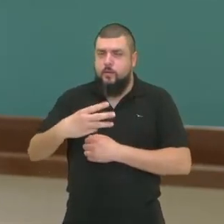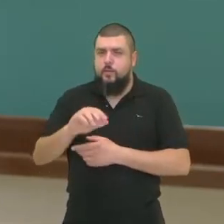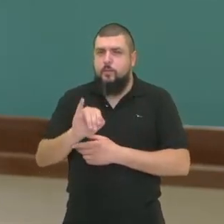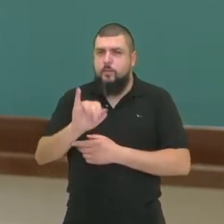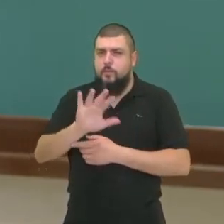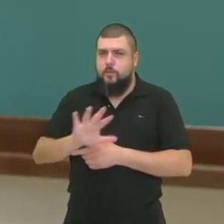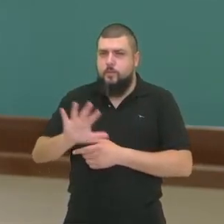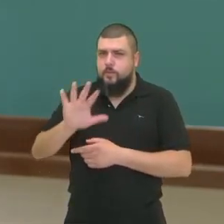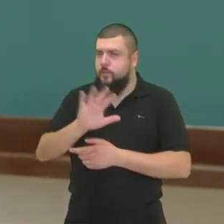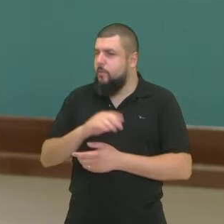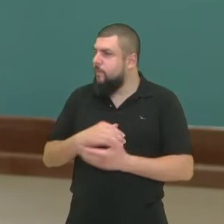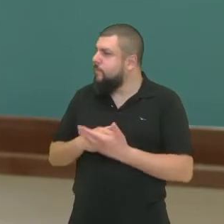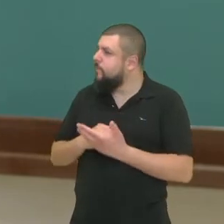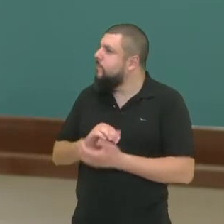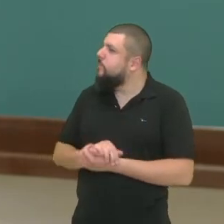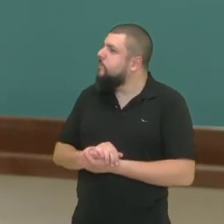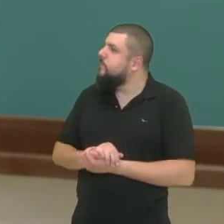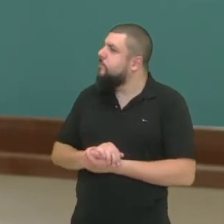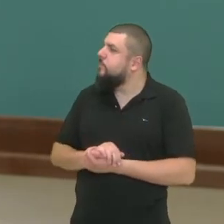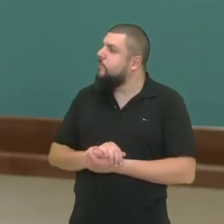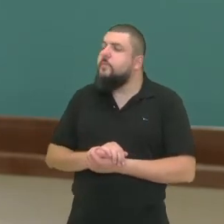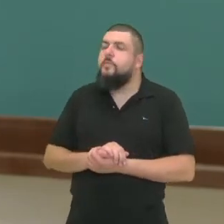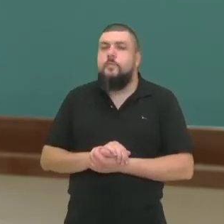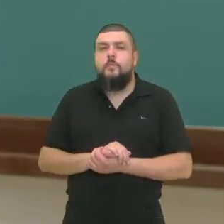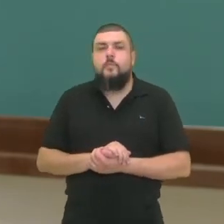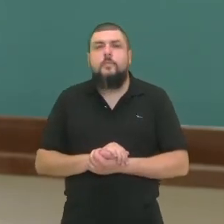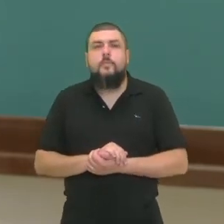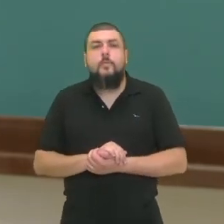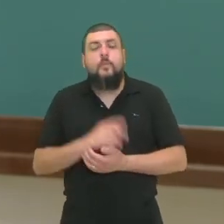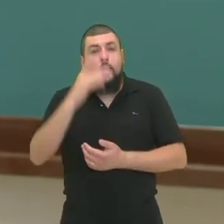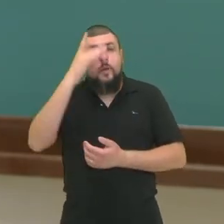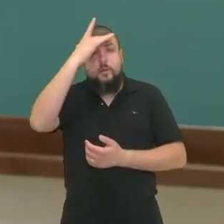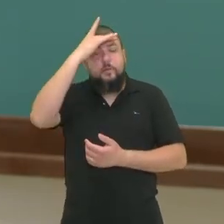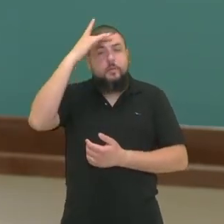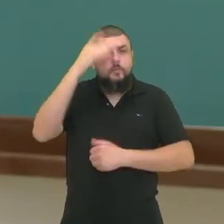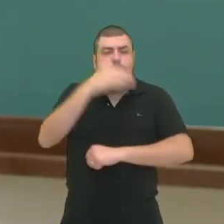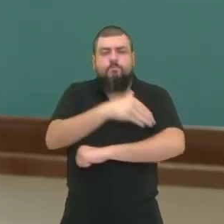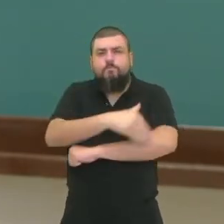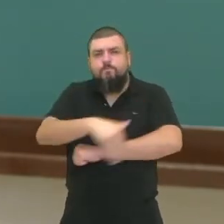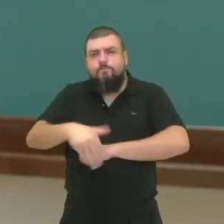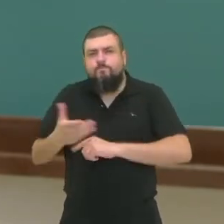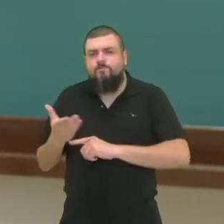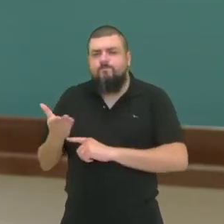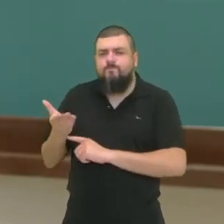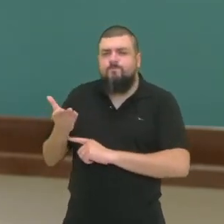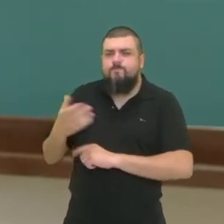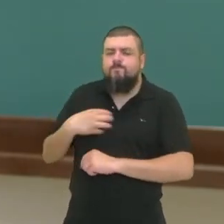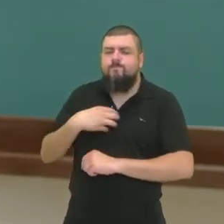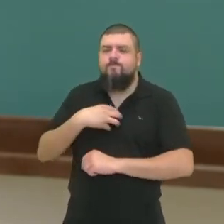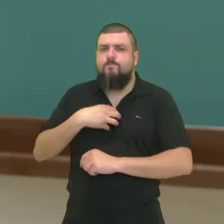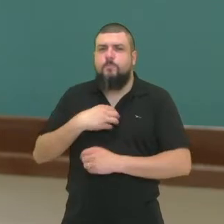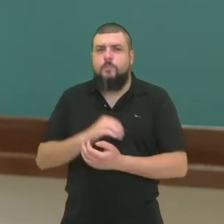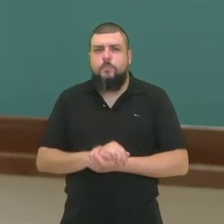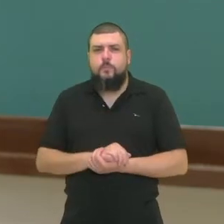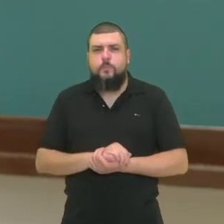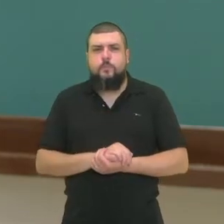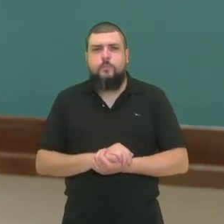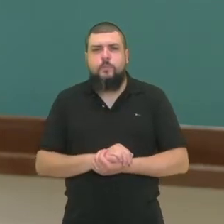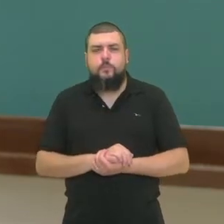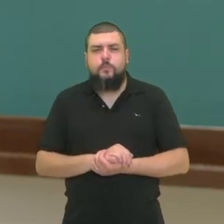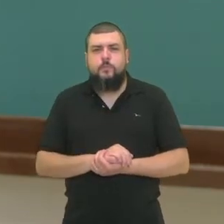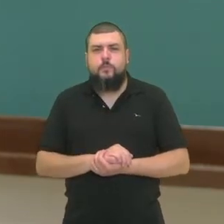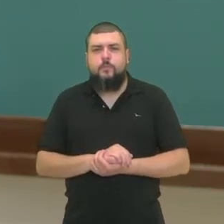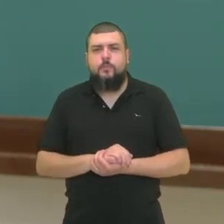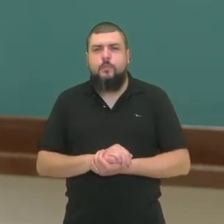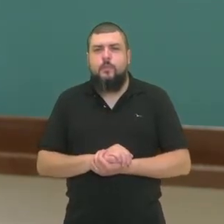ali, né, bem forte das pessoas nessa situação. Então, esse editorial apresenta algumas ações que estão